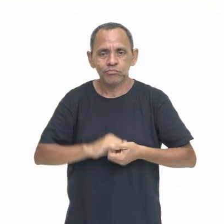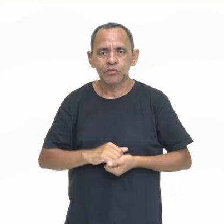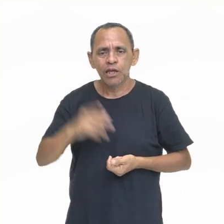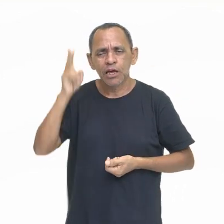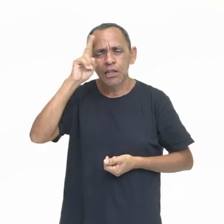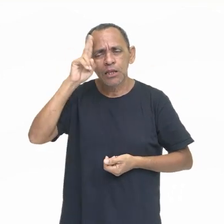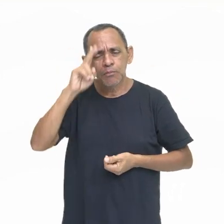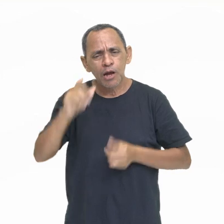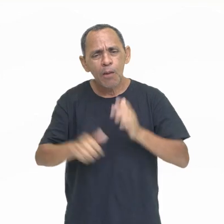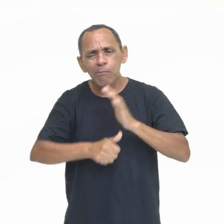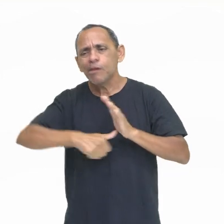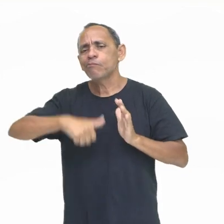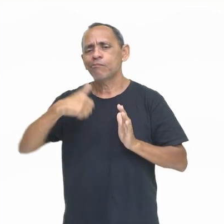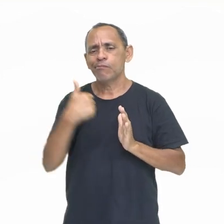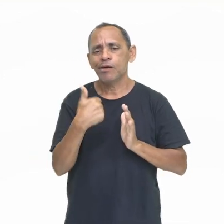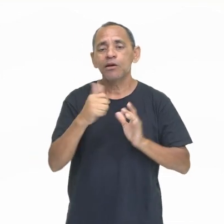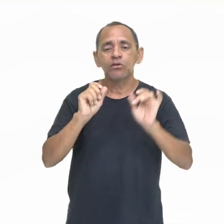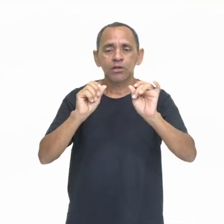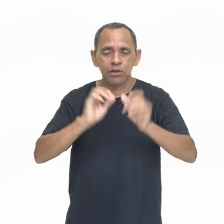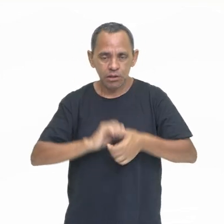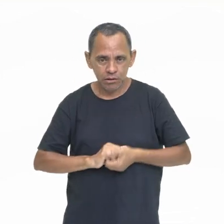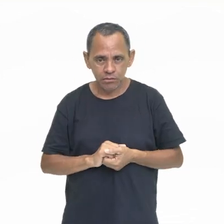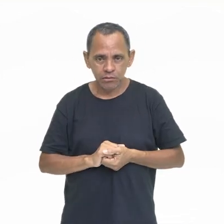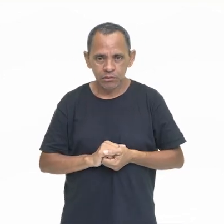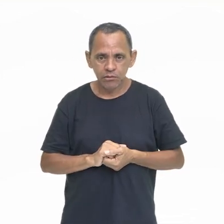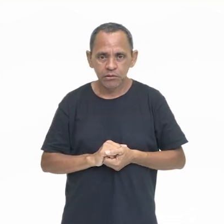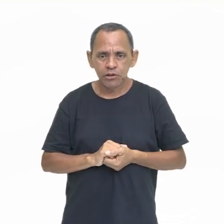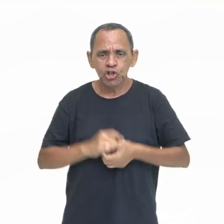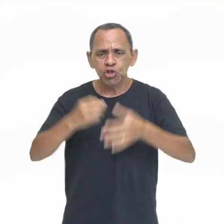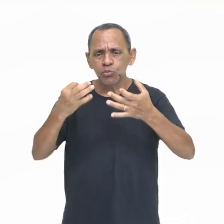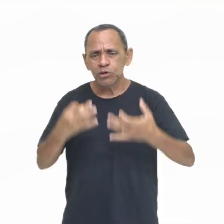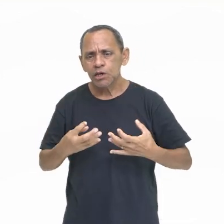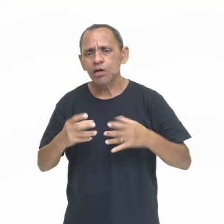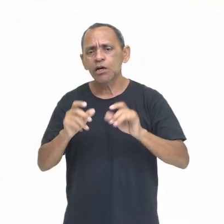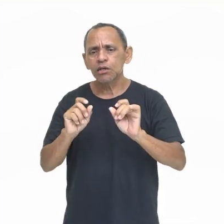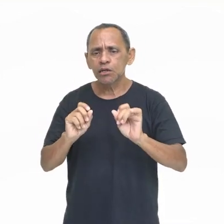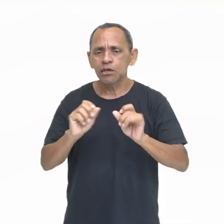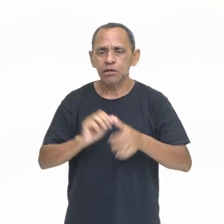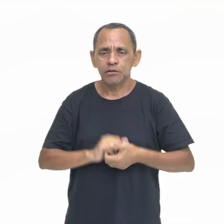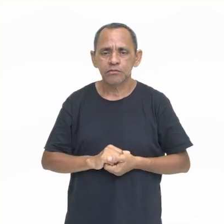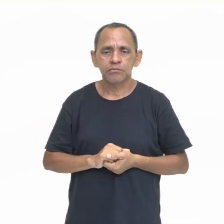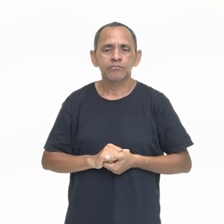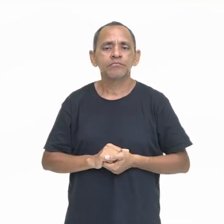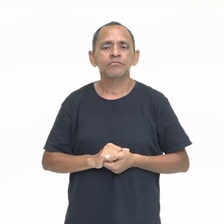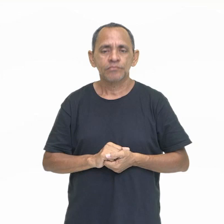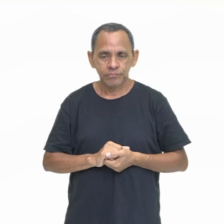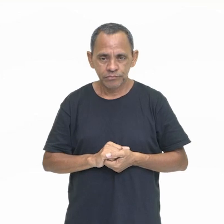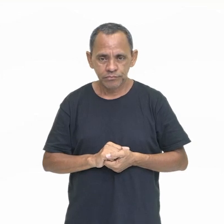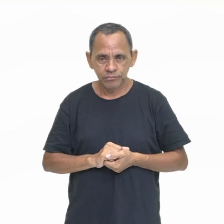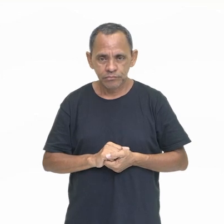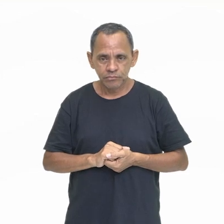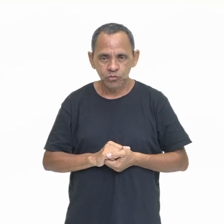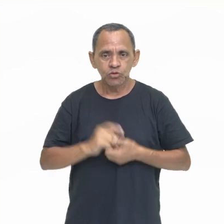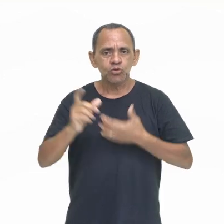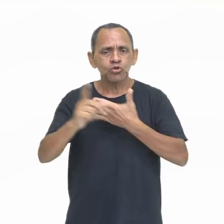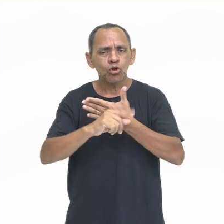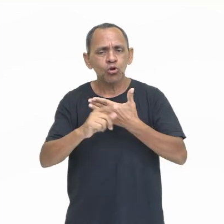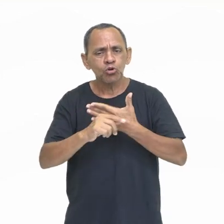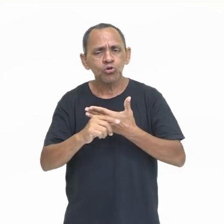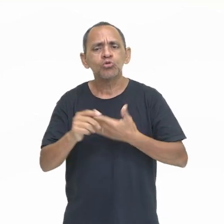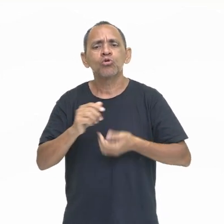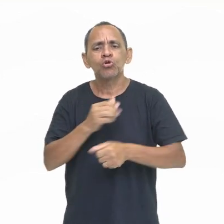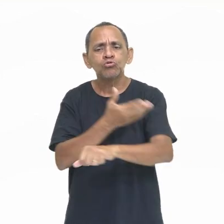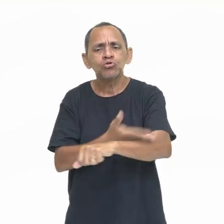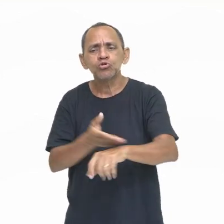seguinte, que quando falamos de ponto máximo e ponto mínimo de uma função do segundo grau, os autores costumam dividir em